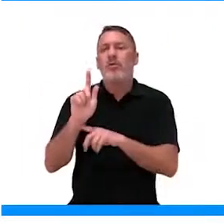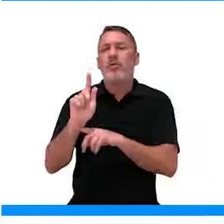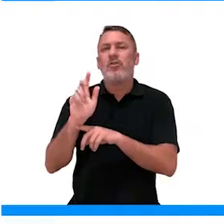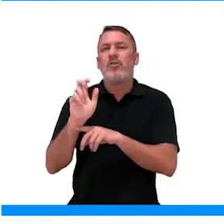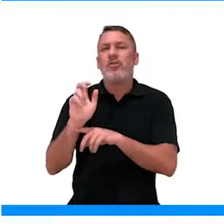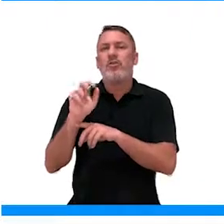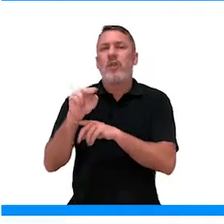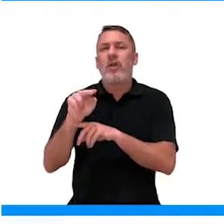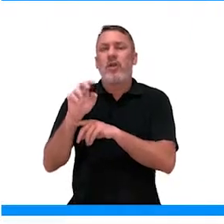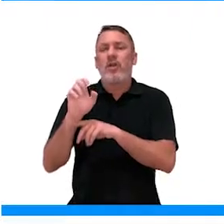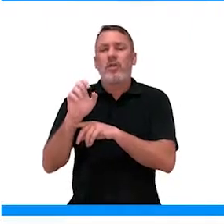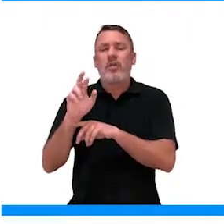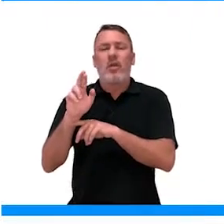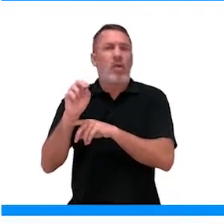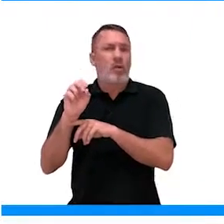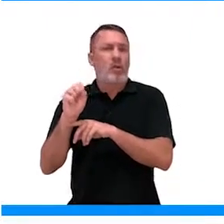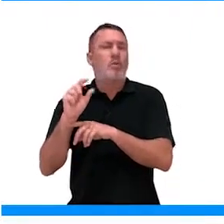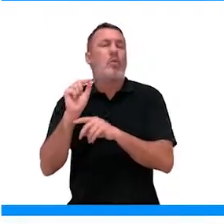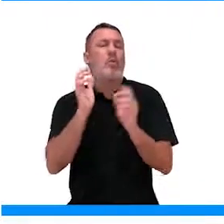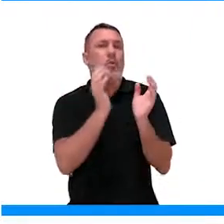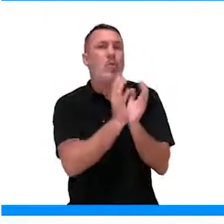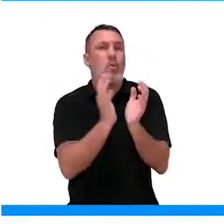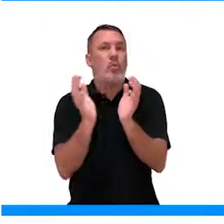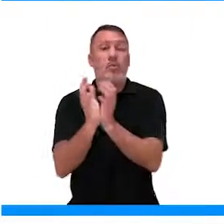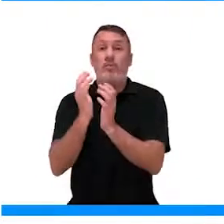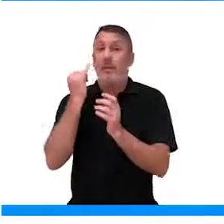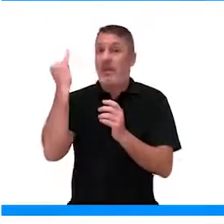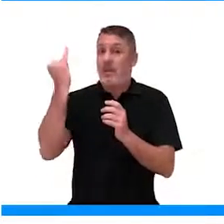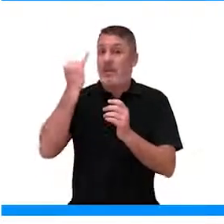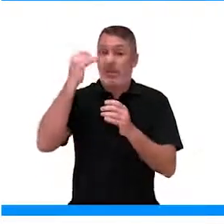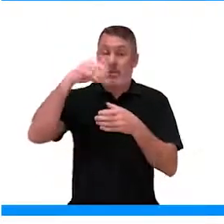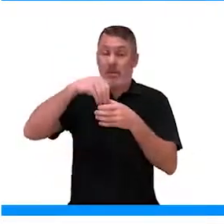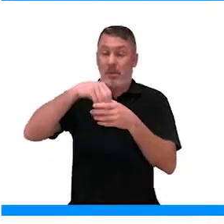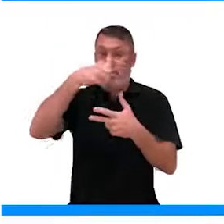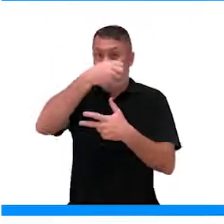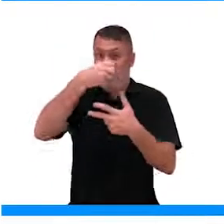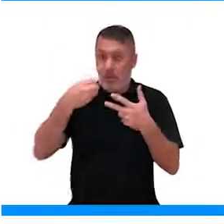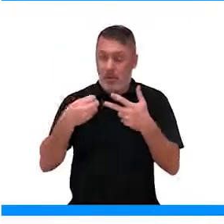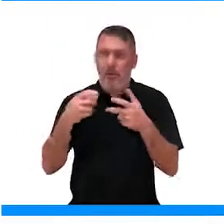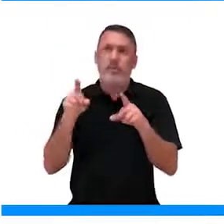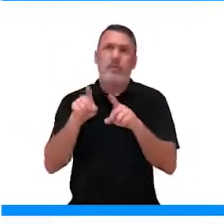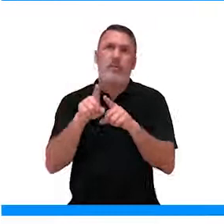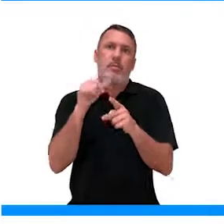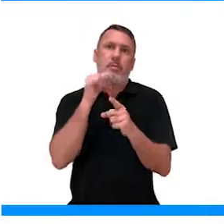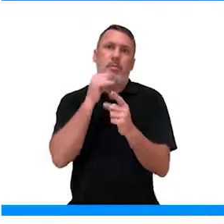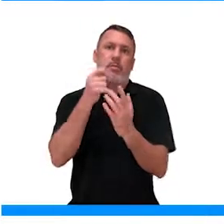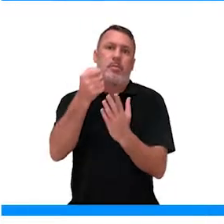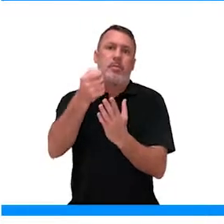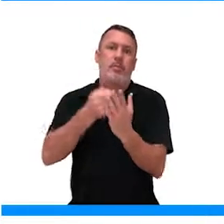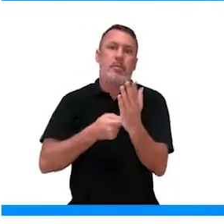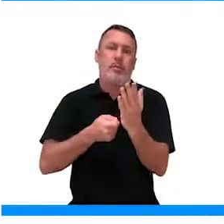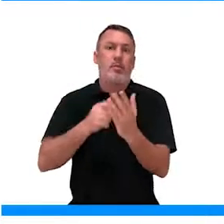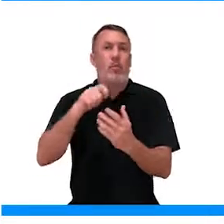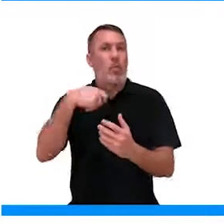é um assunto muito importante no Enem, né? Principalmente até por causa da redação, que é um gênero